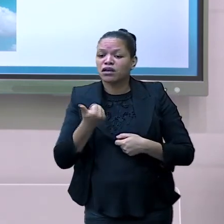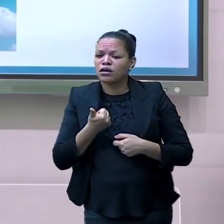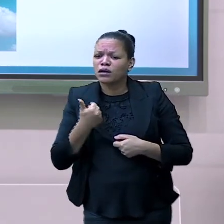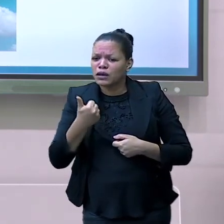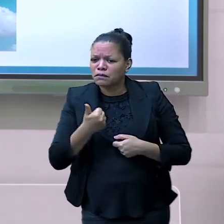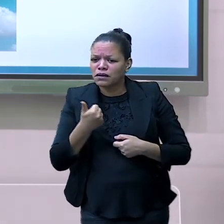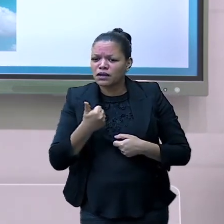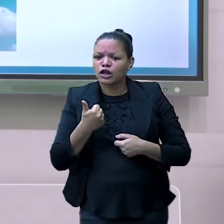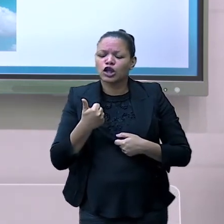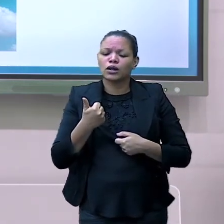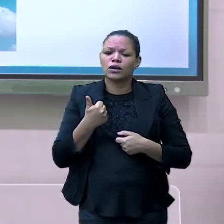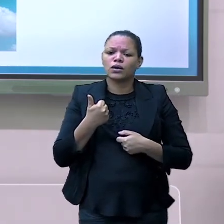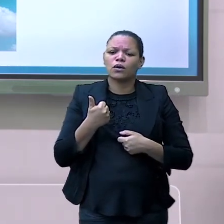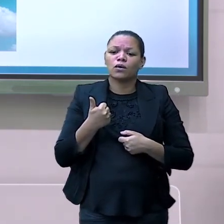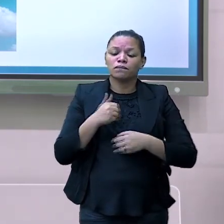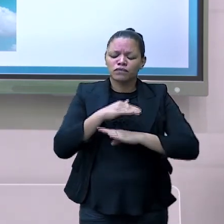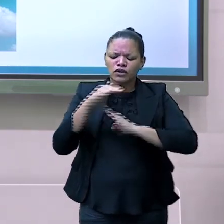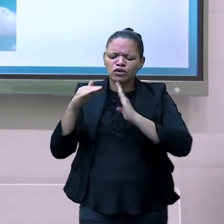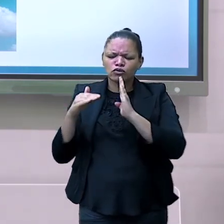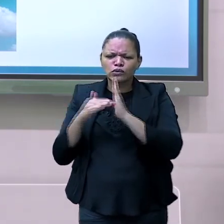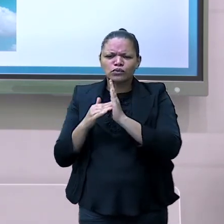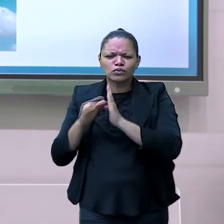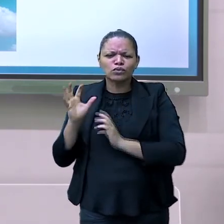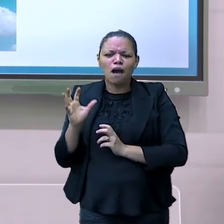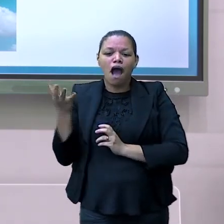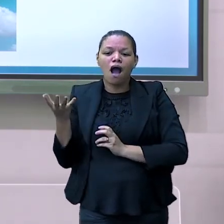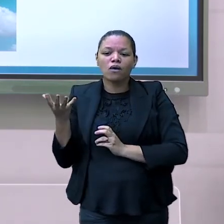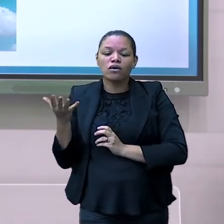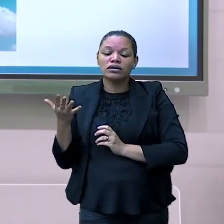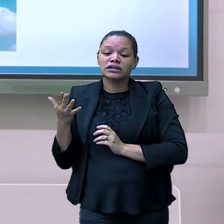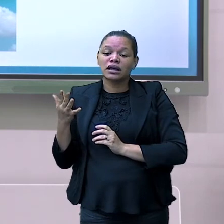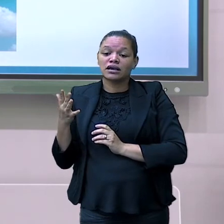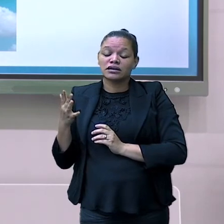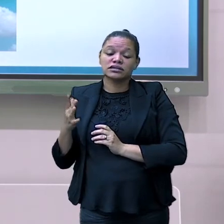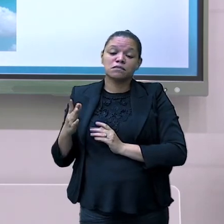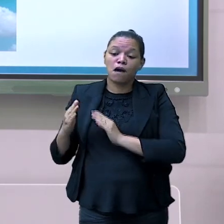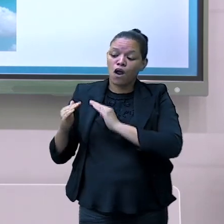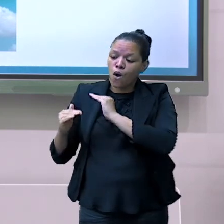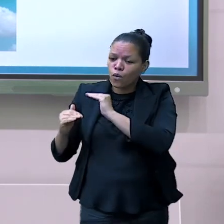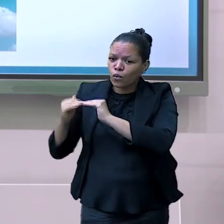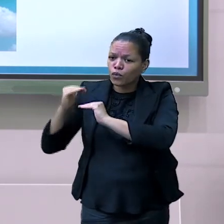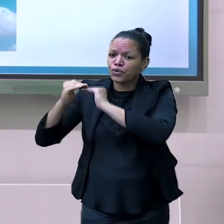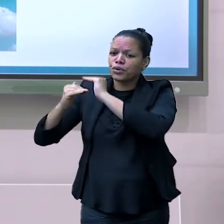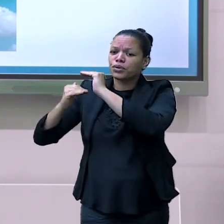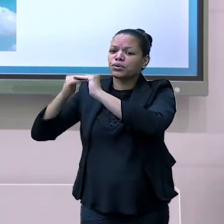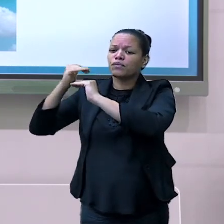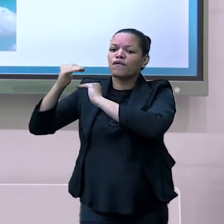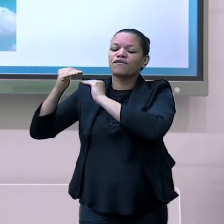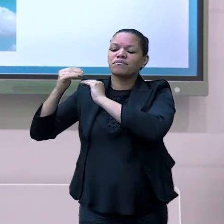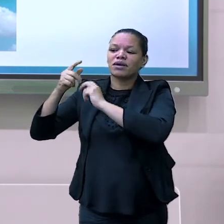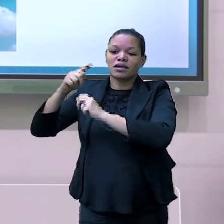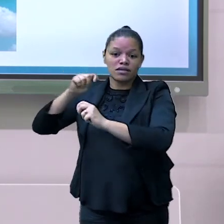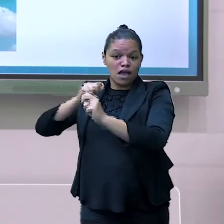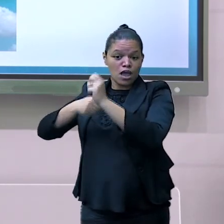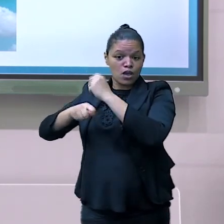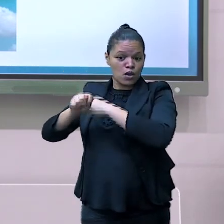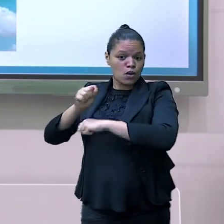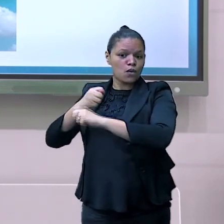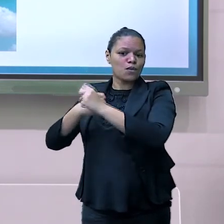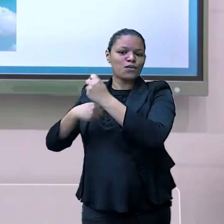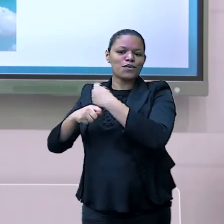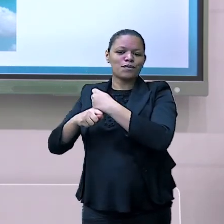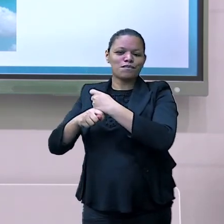vai alavancar a economia de um determinado país e fazendo então com que a gente conclua a nossa aula entendendo sobre as